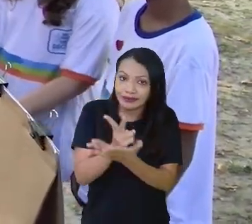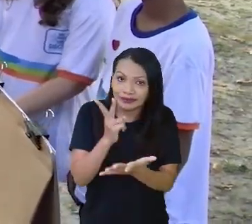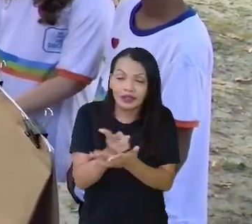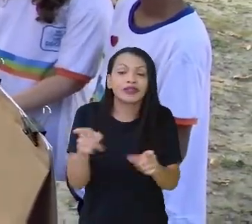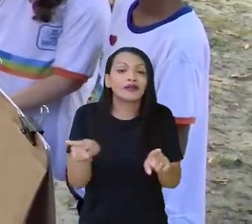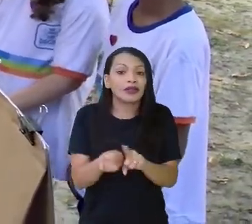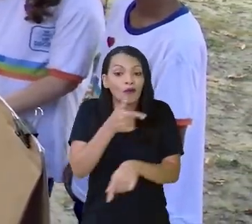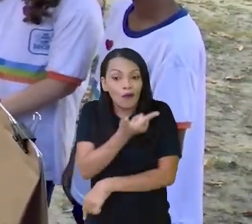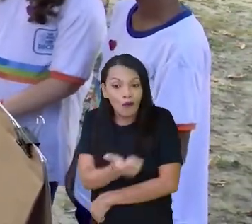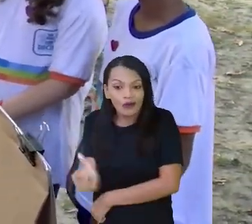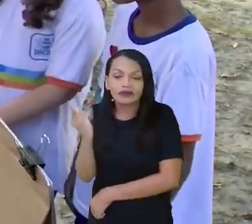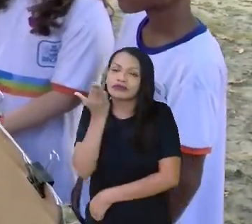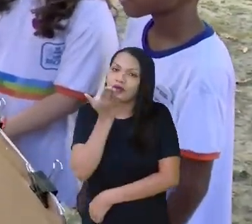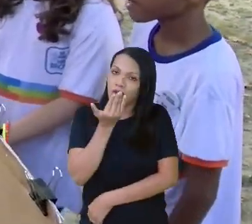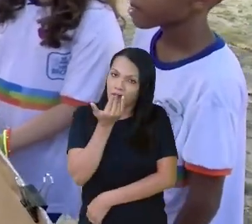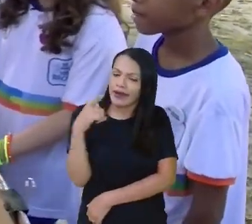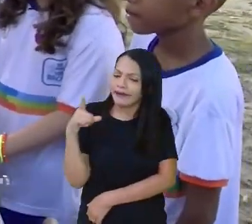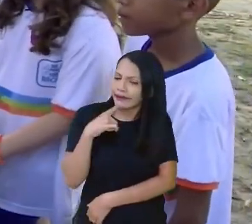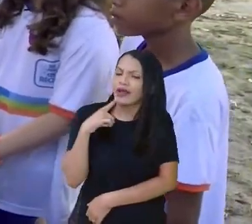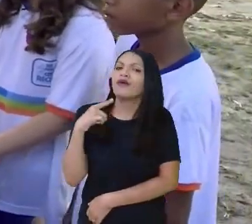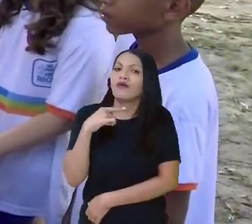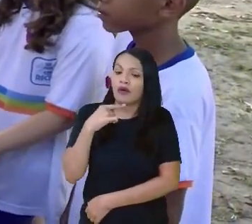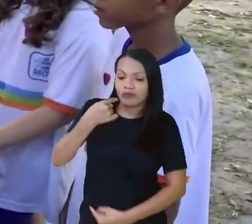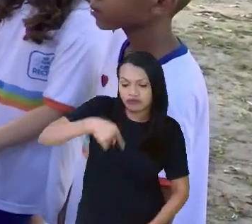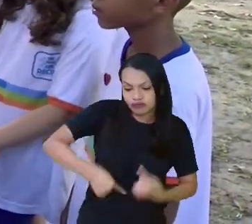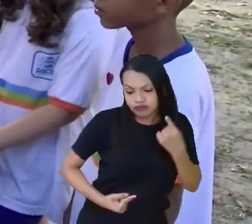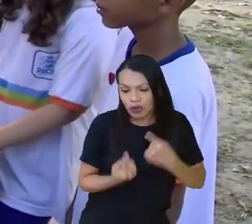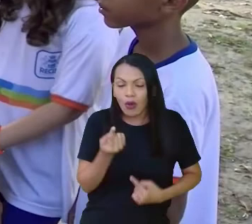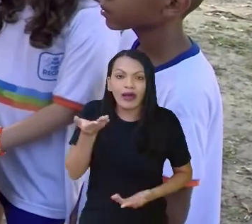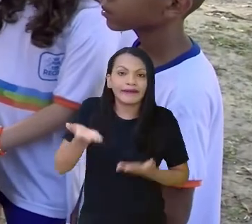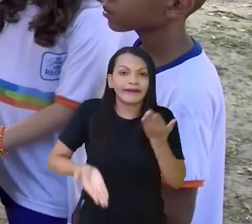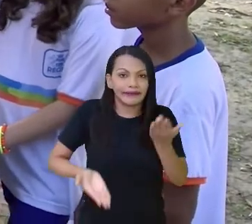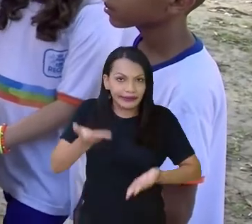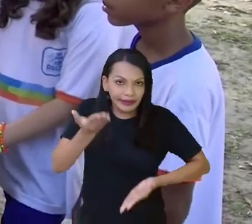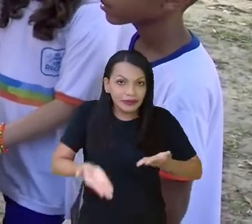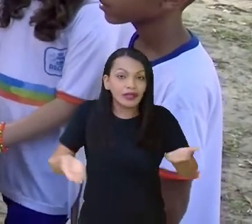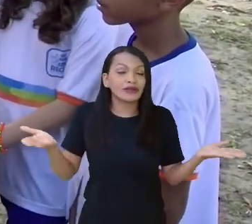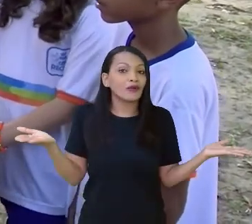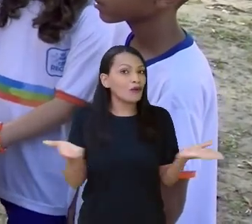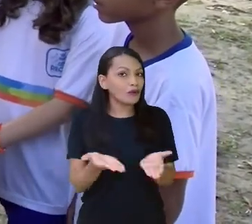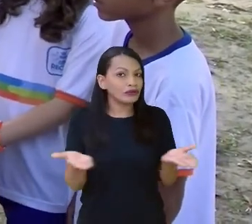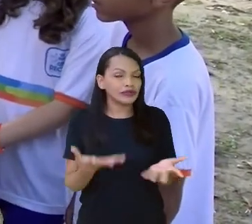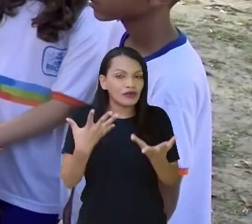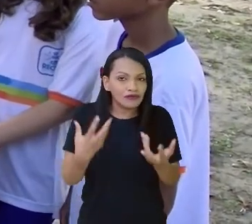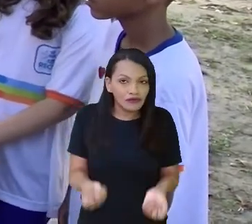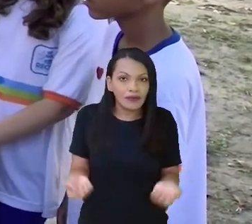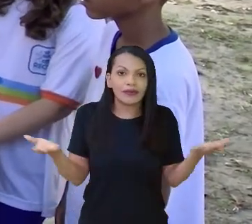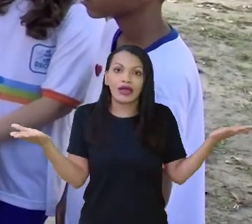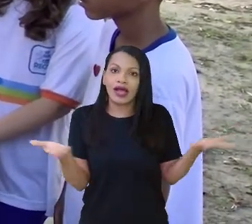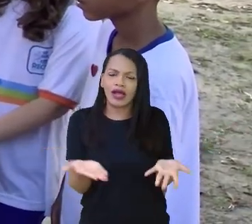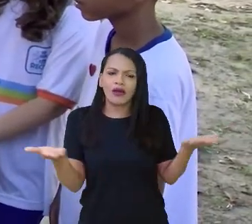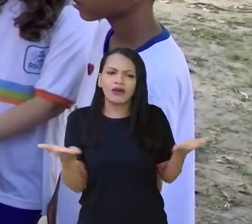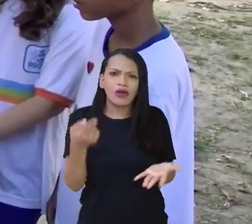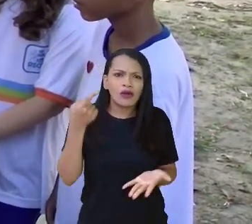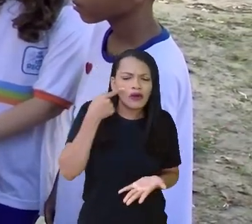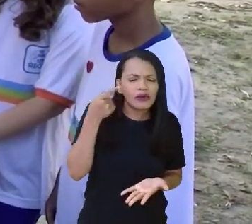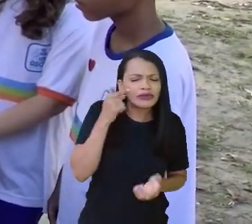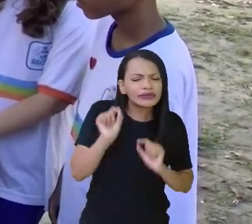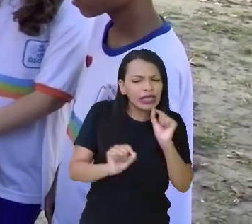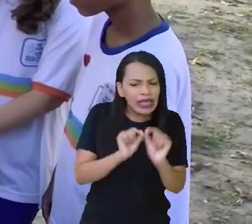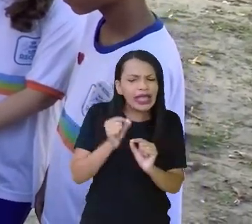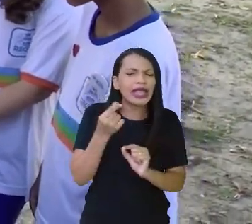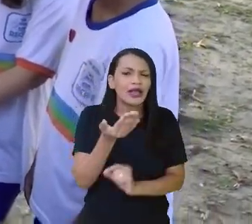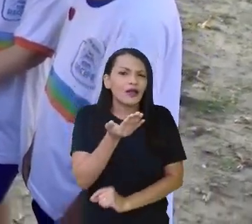que mantêm o nosso organismo equilibrado, né? Hoje a gente vai abrir uma exceção